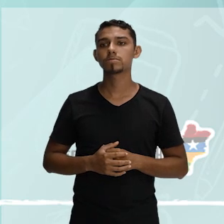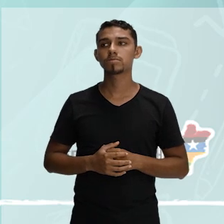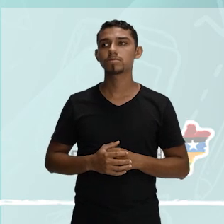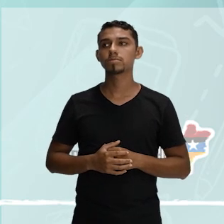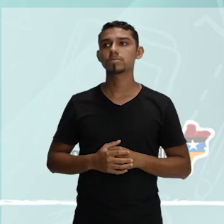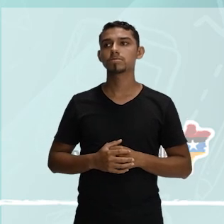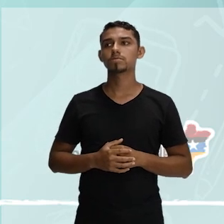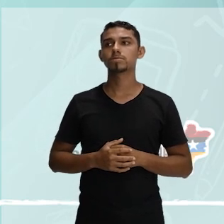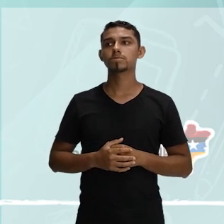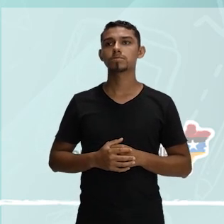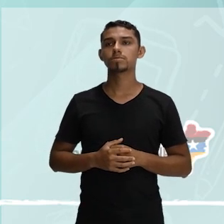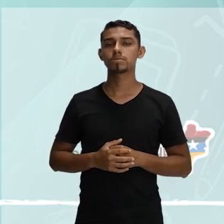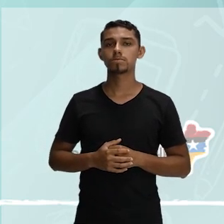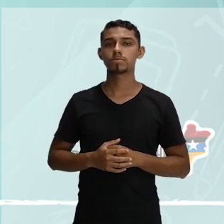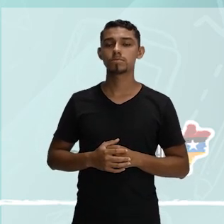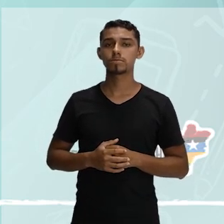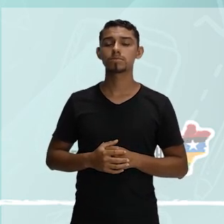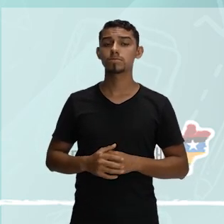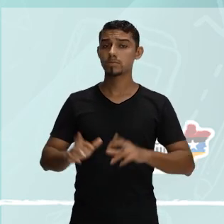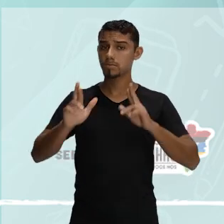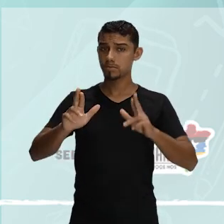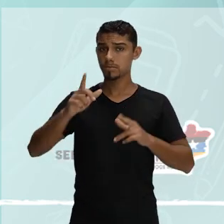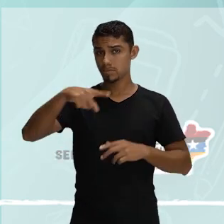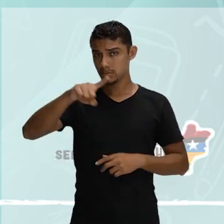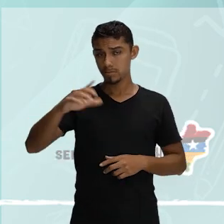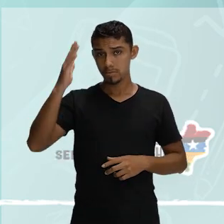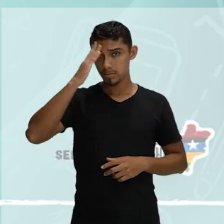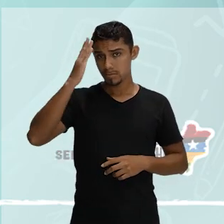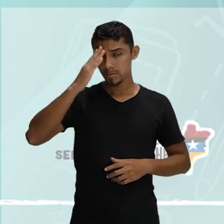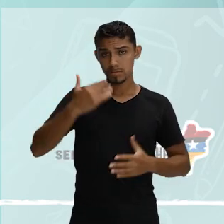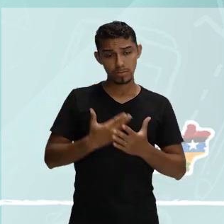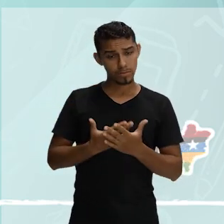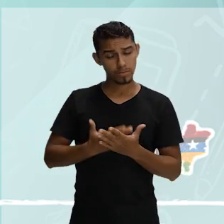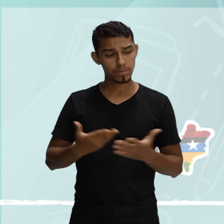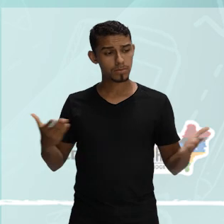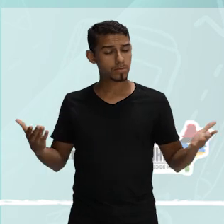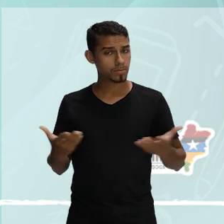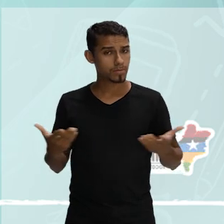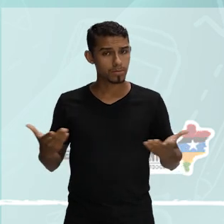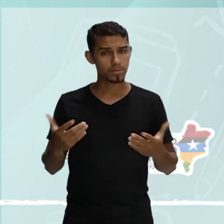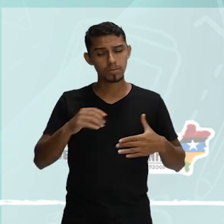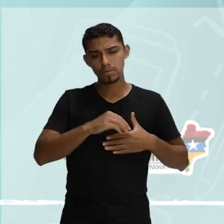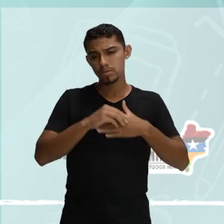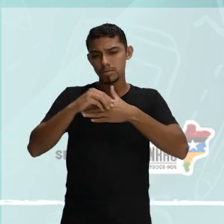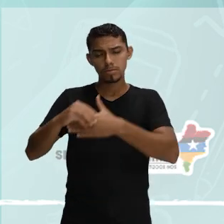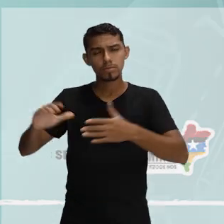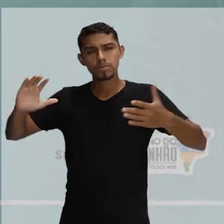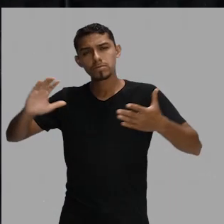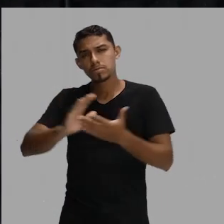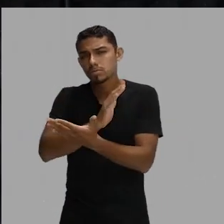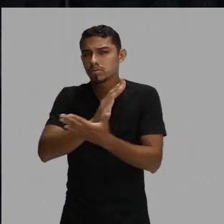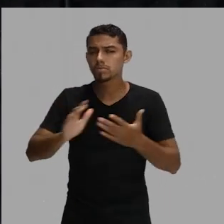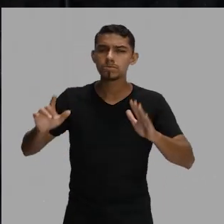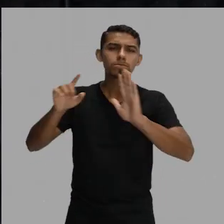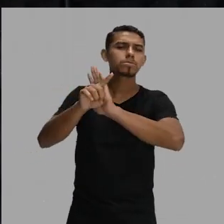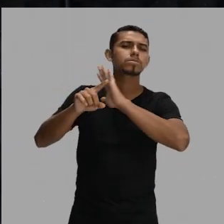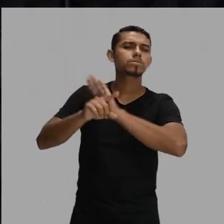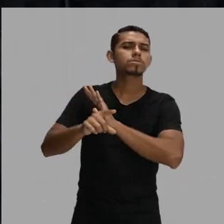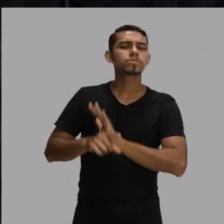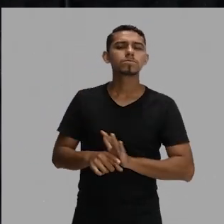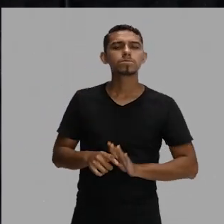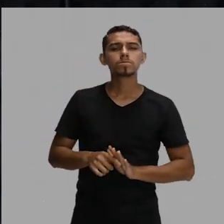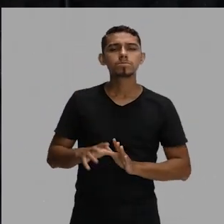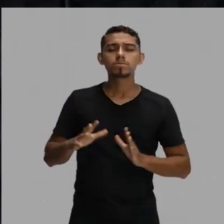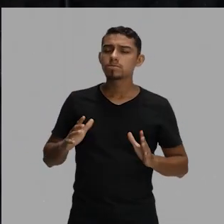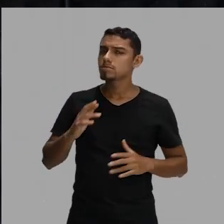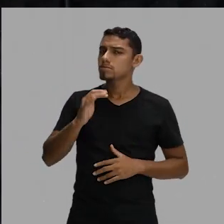correta. Ok? Eu espero que vocês tenham entendido a aula de hoje, tá? Trouxe um pouco aqui de algumas questões que